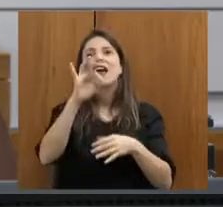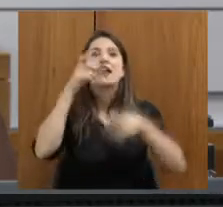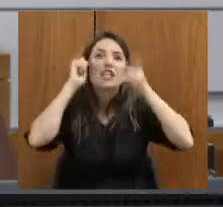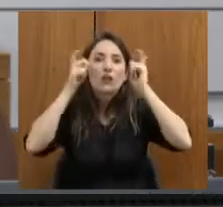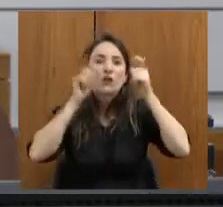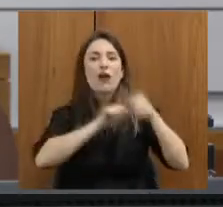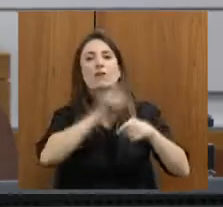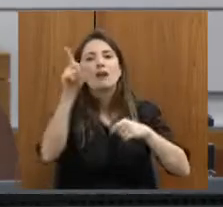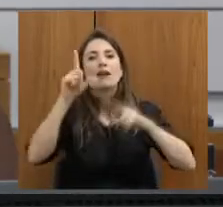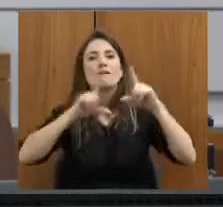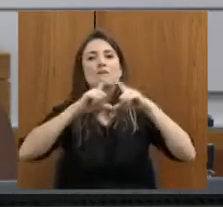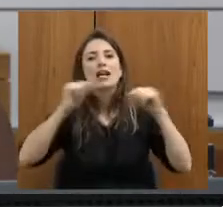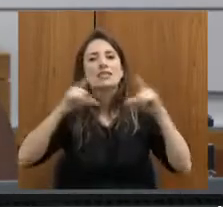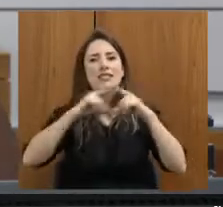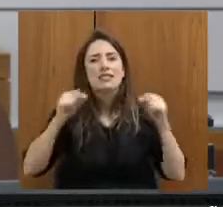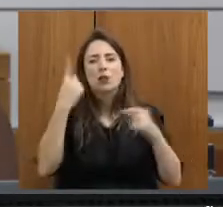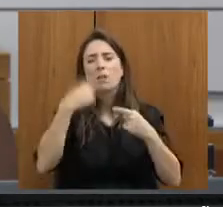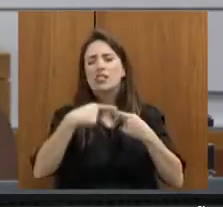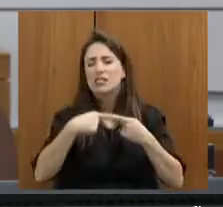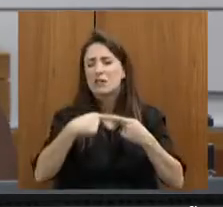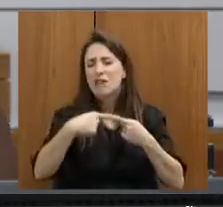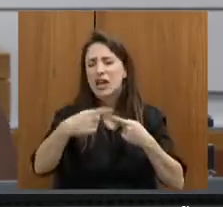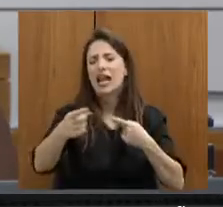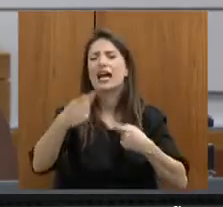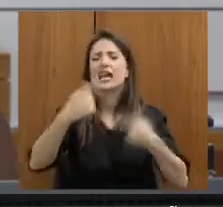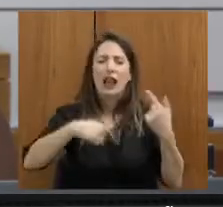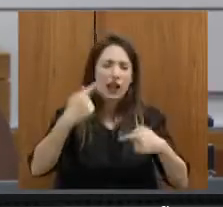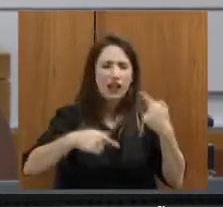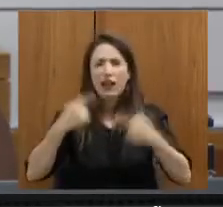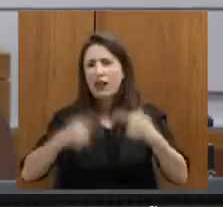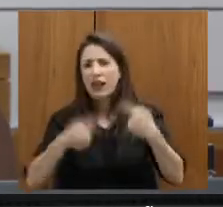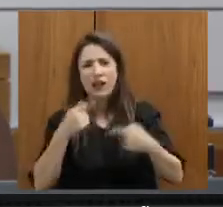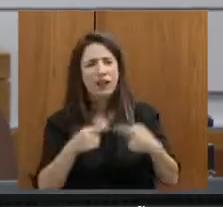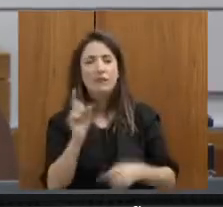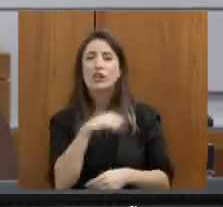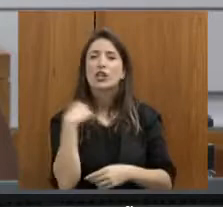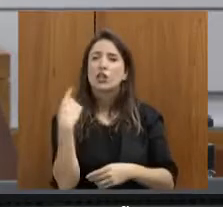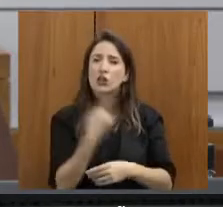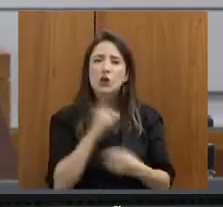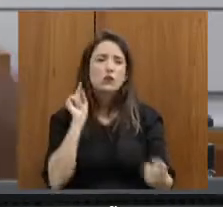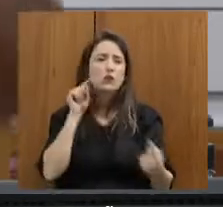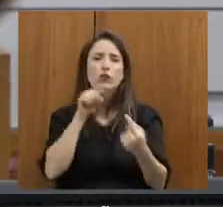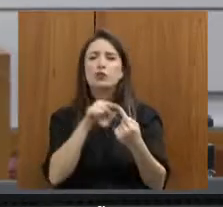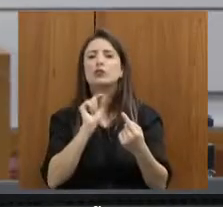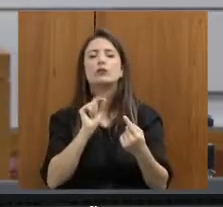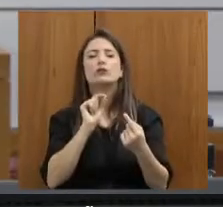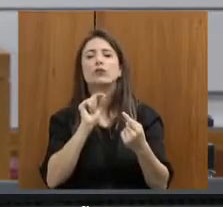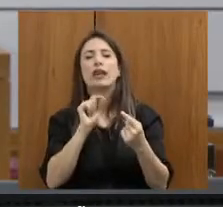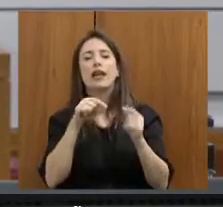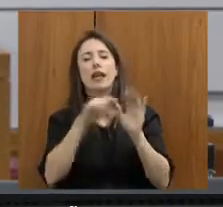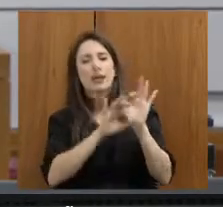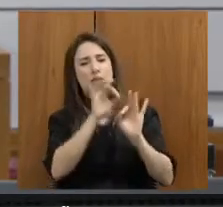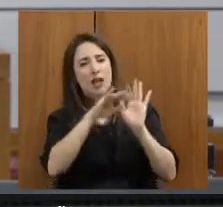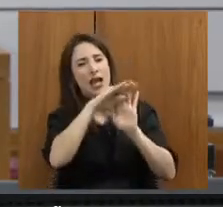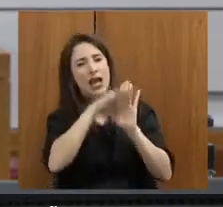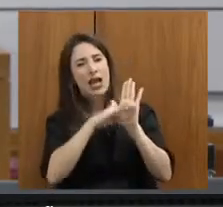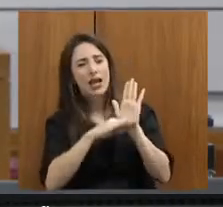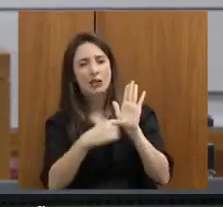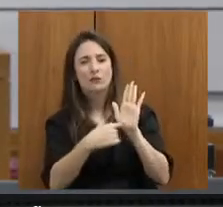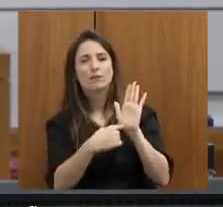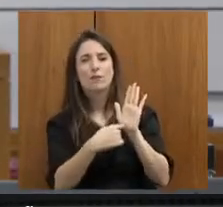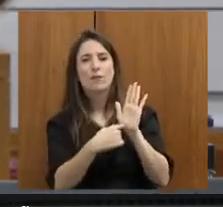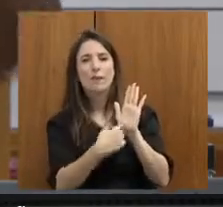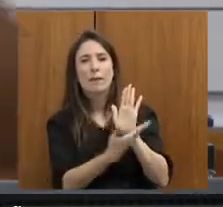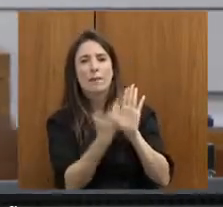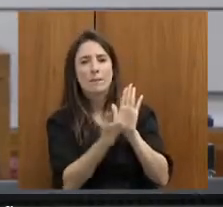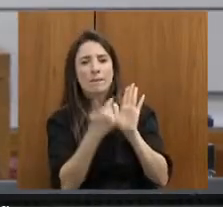uma semana inteira de batendo que o que queriam os desse plano e o termo e qual seria que